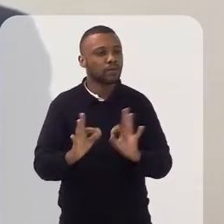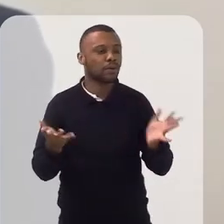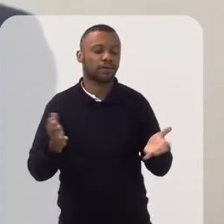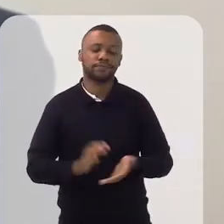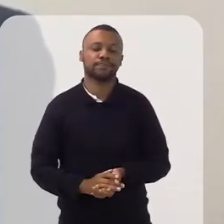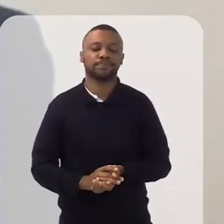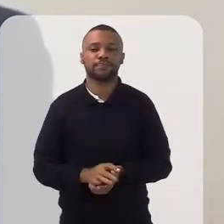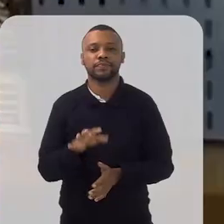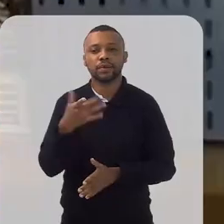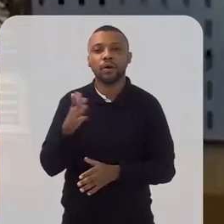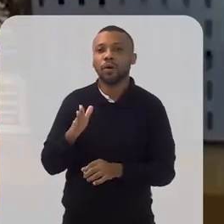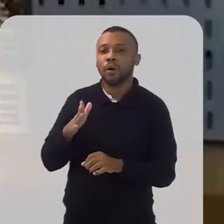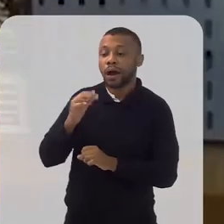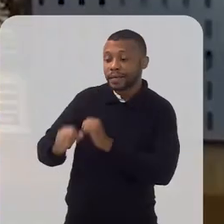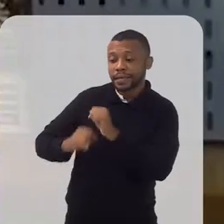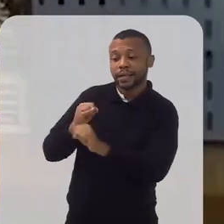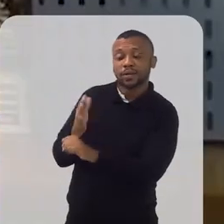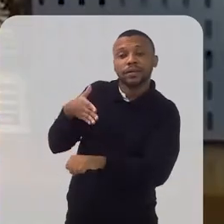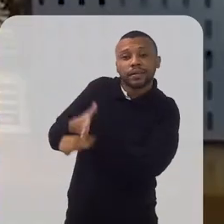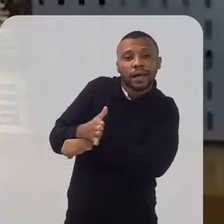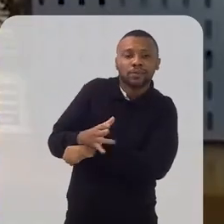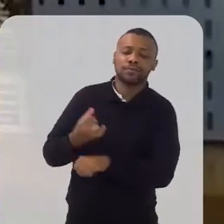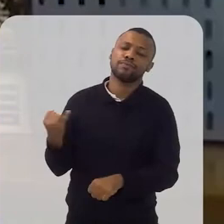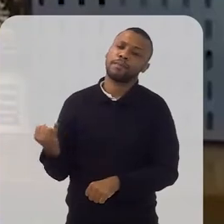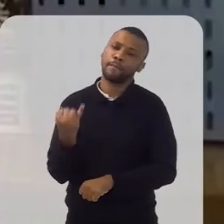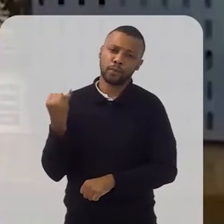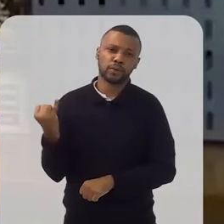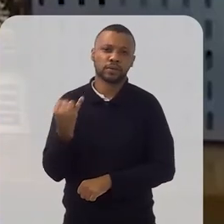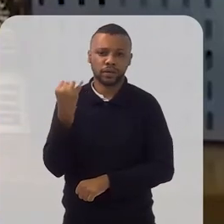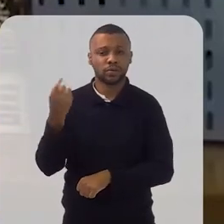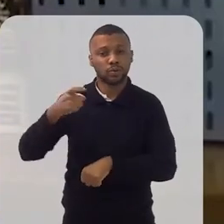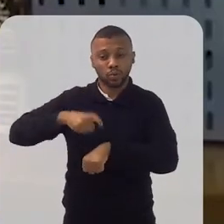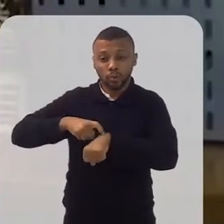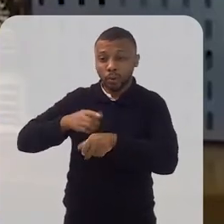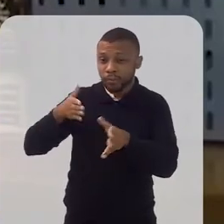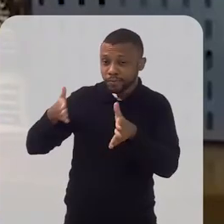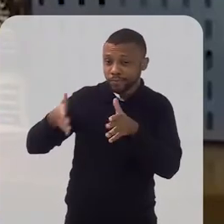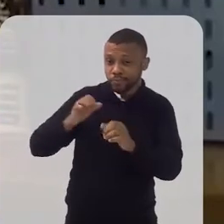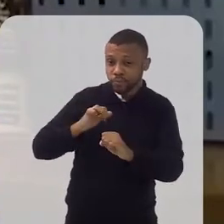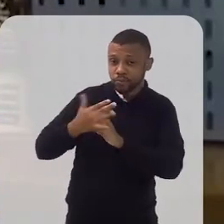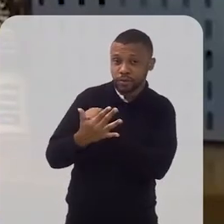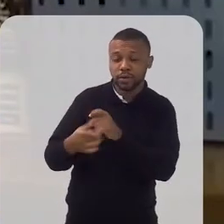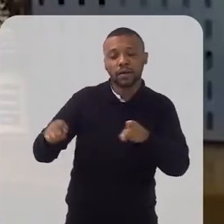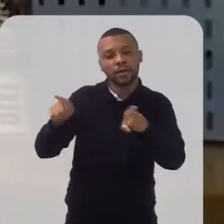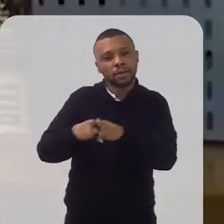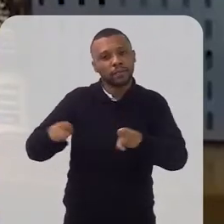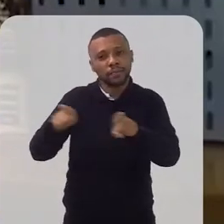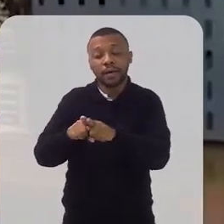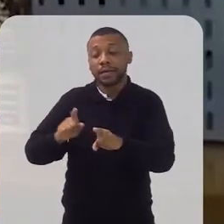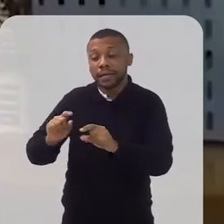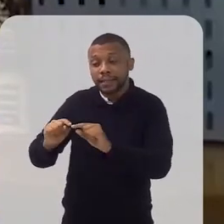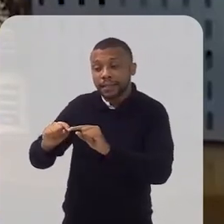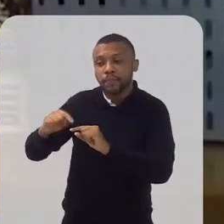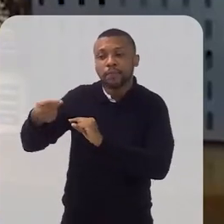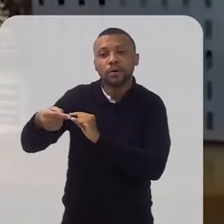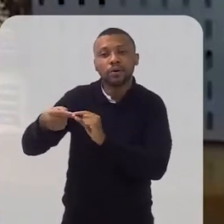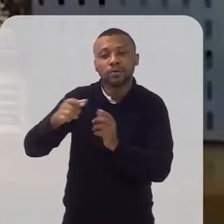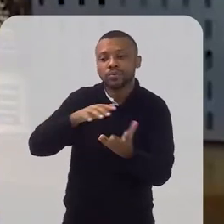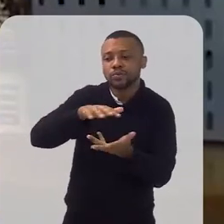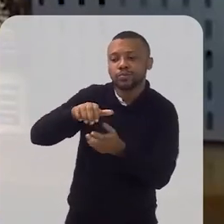desse projeto. O acesso à internet foi fundamental durante a Covid, e eu acho que vai ser fundamental pós-Covid, porque os quilombos